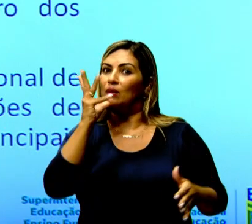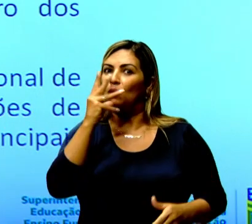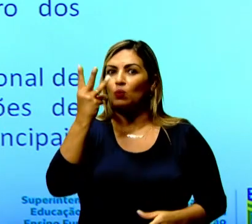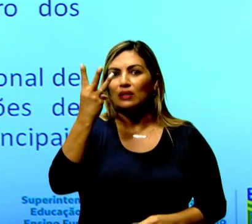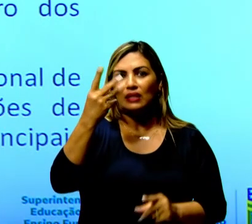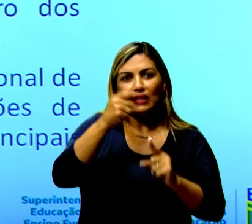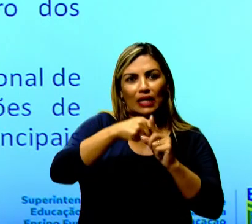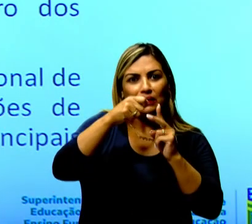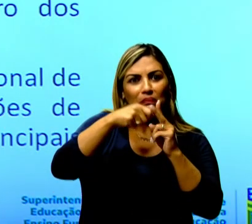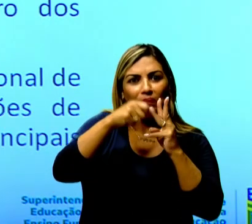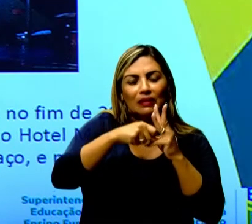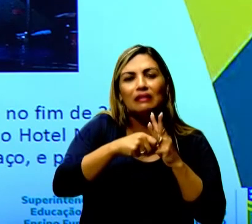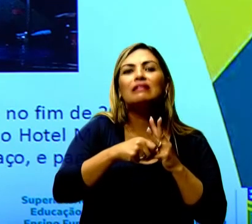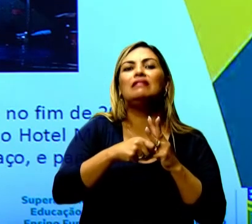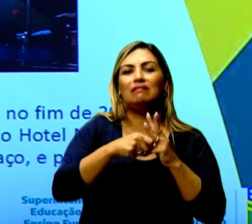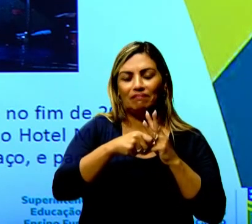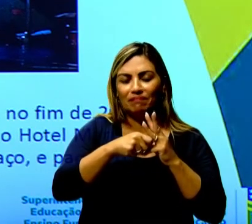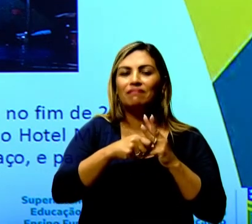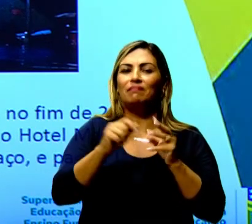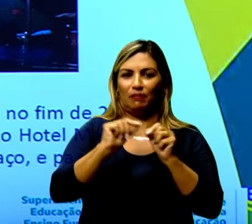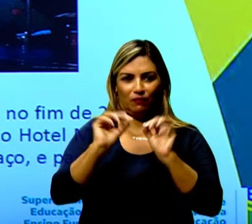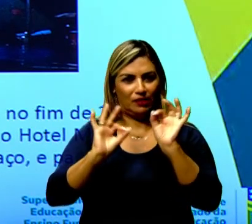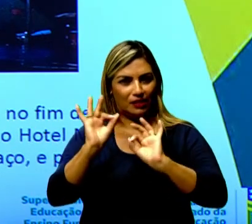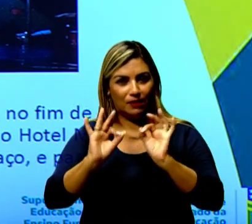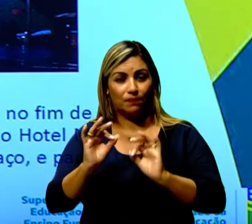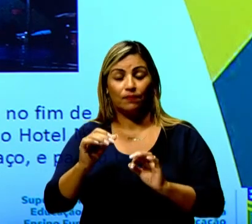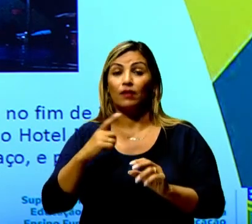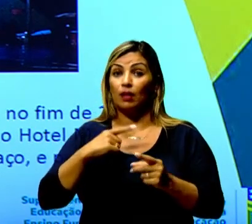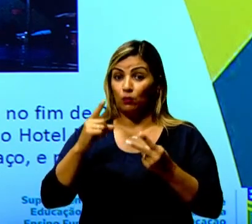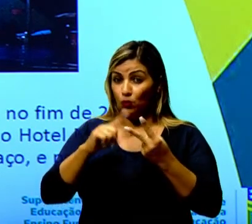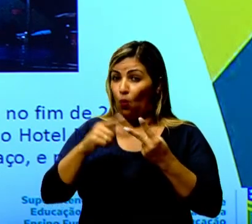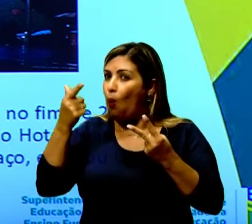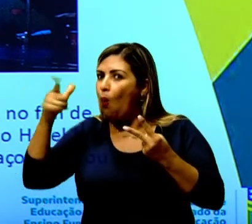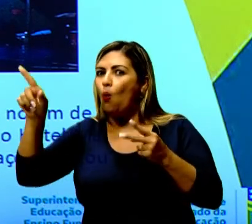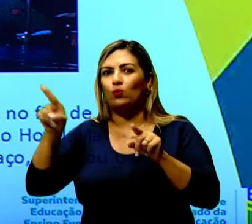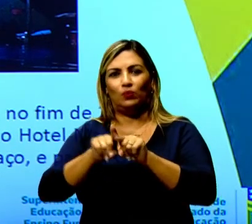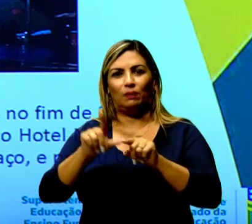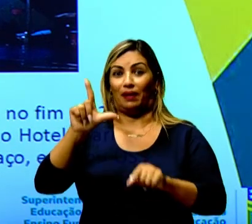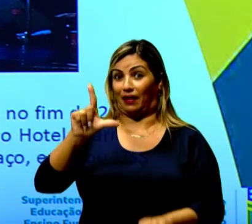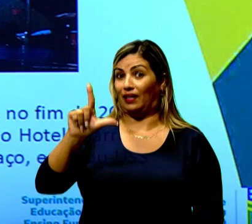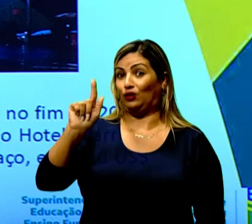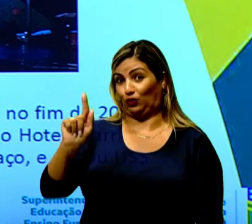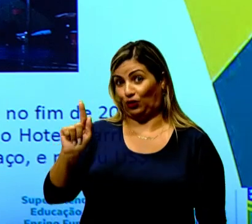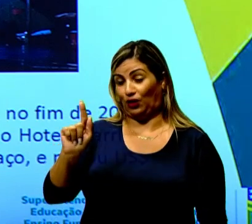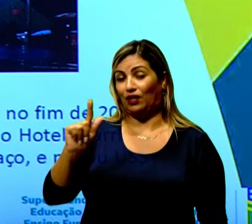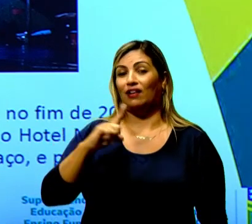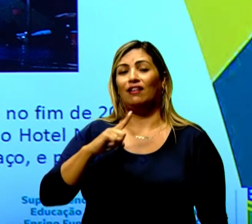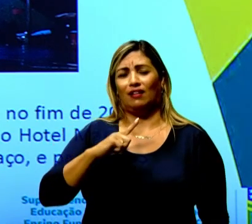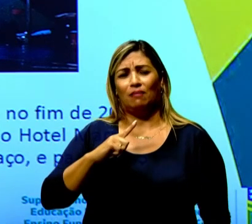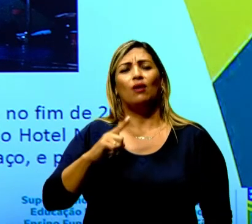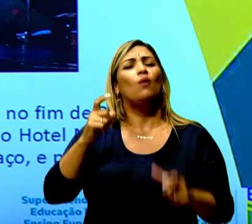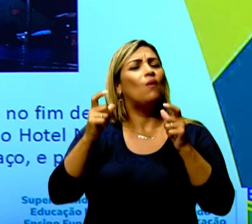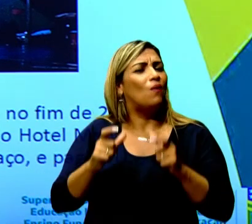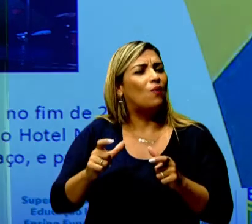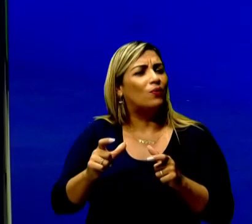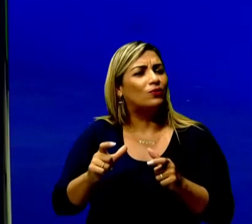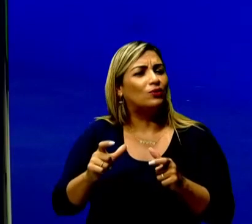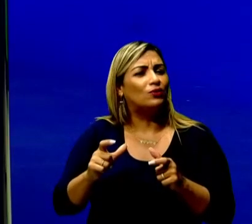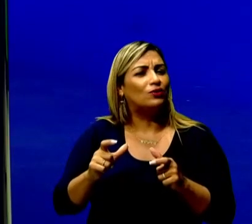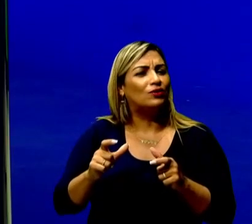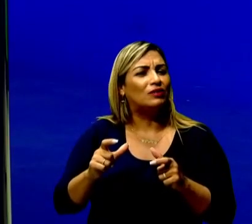e nós temos aqui também um outro outdoor da lg que está localizado na